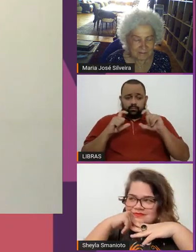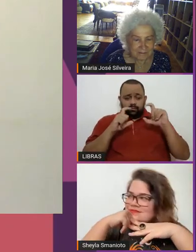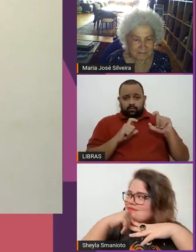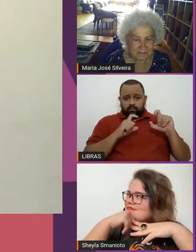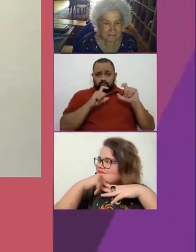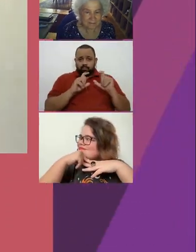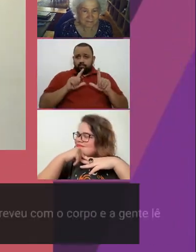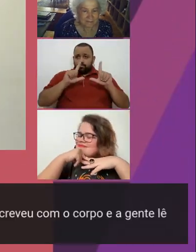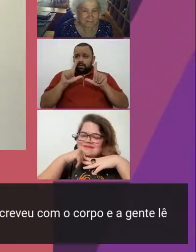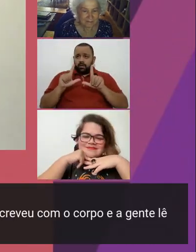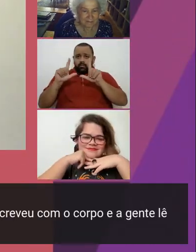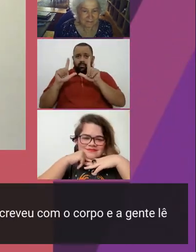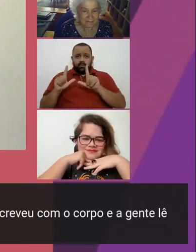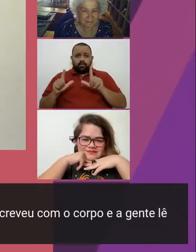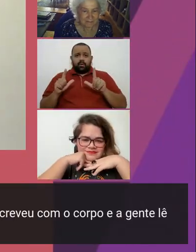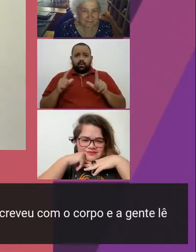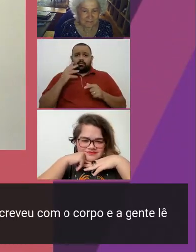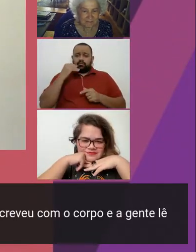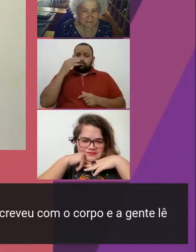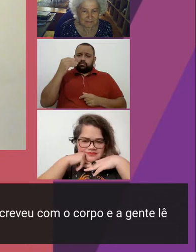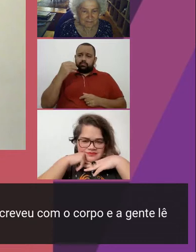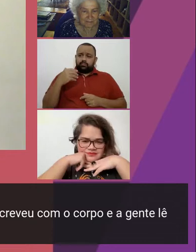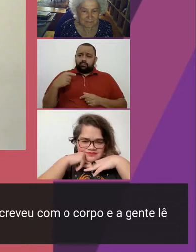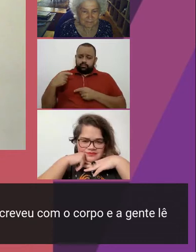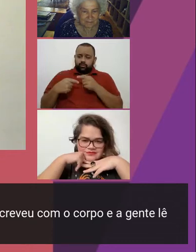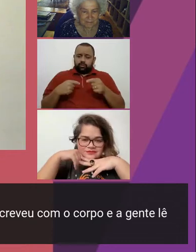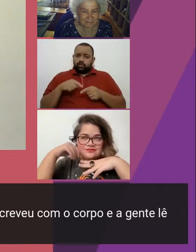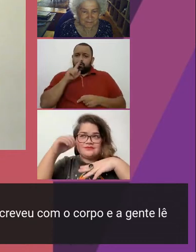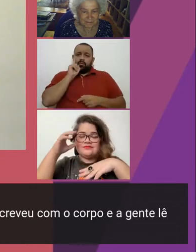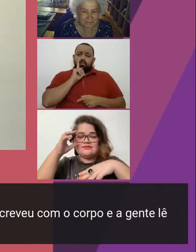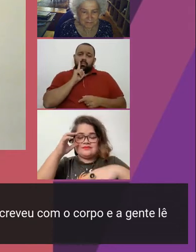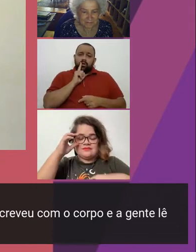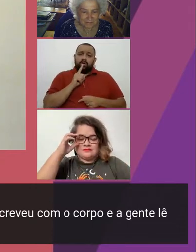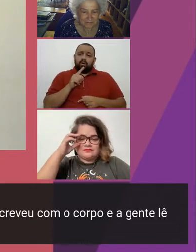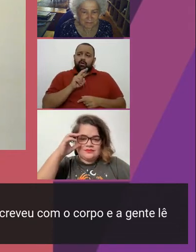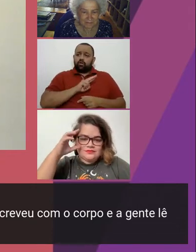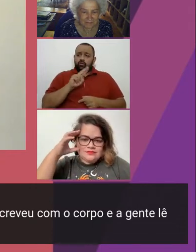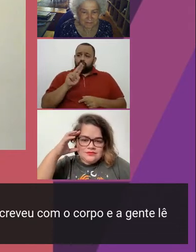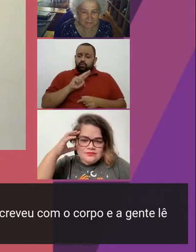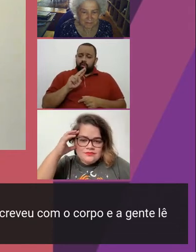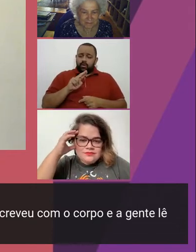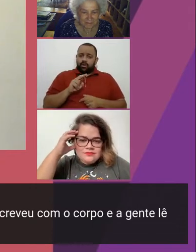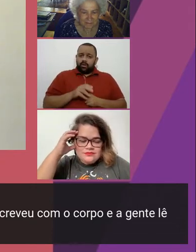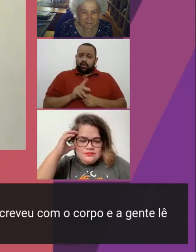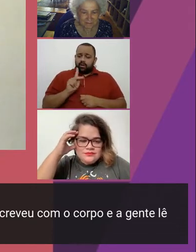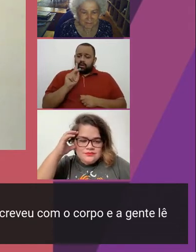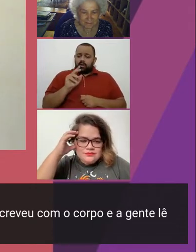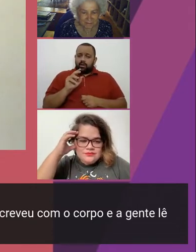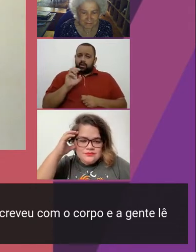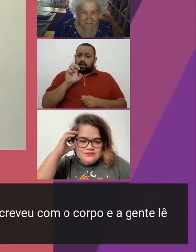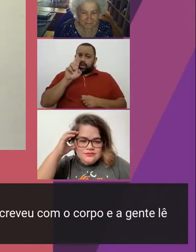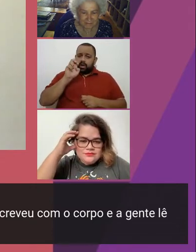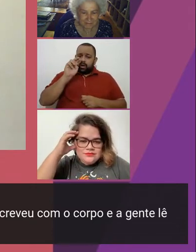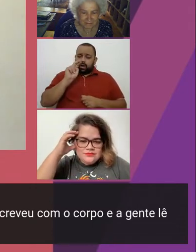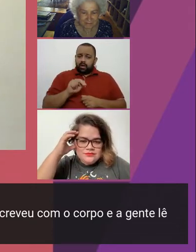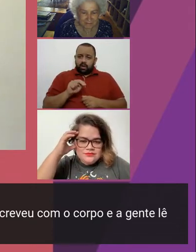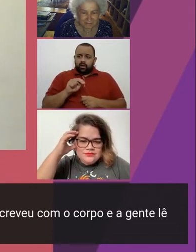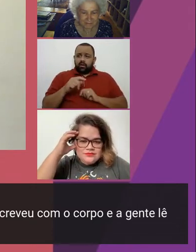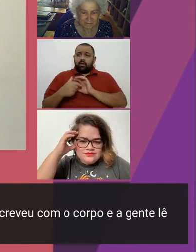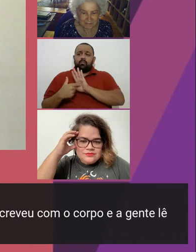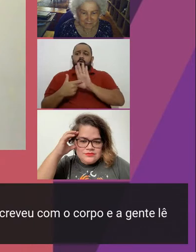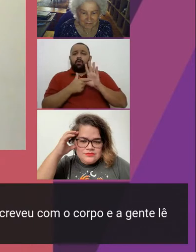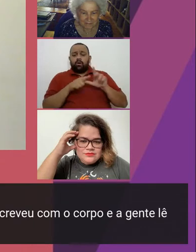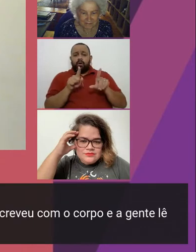sensacional 80 da minha geração americana chamada Até o ensaio que tem uns retratos